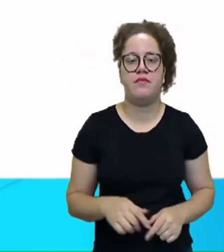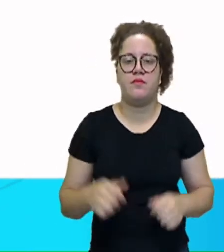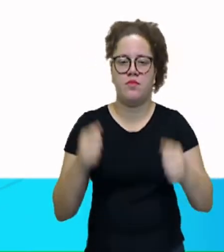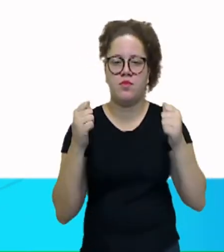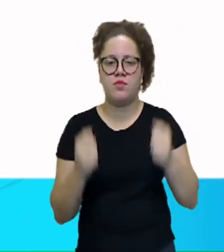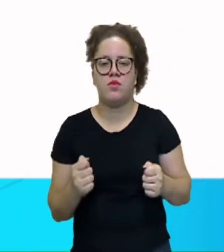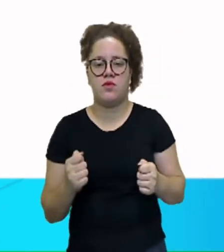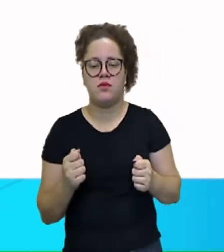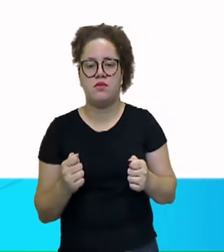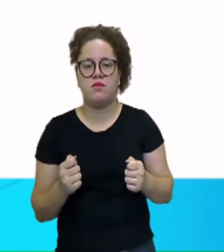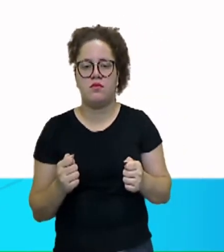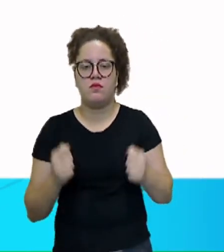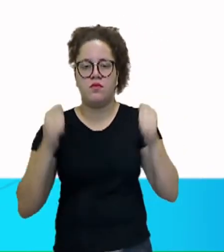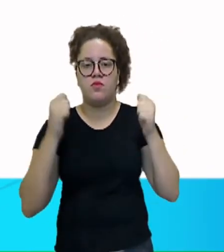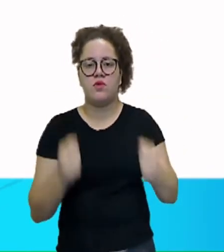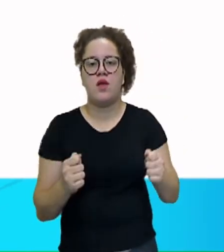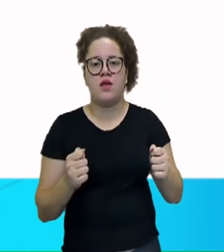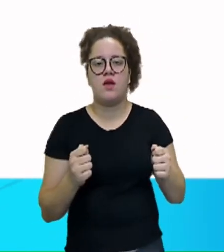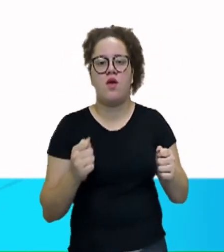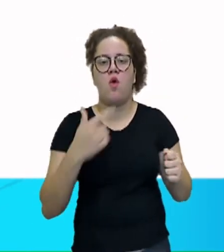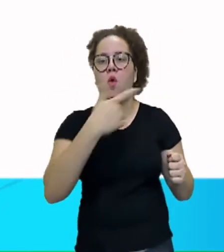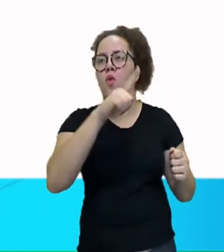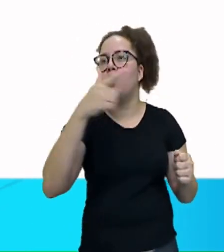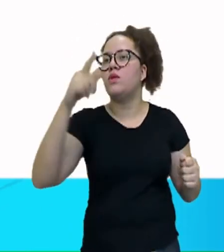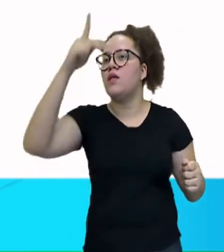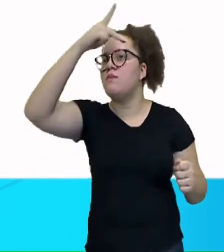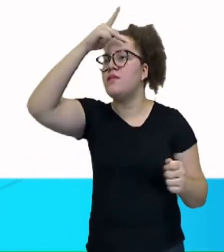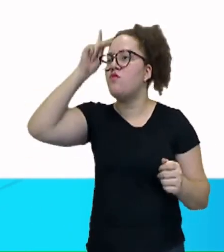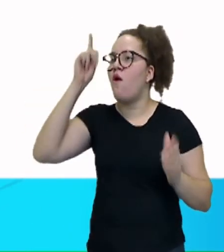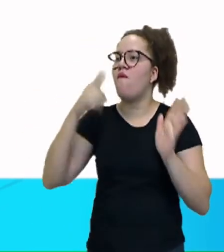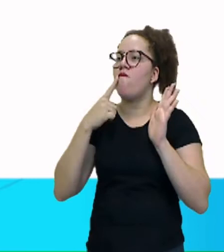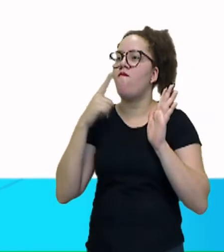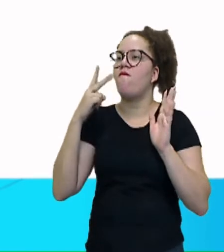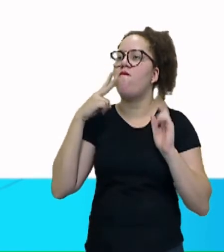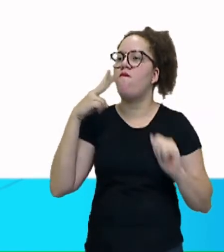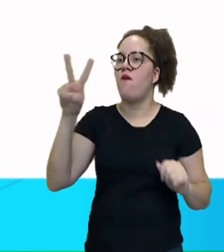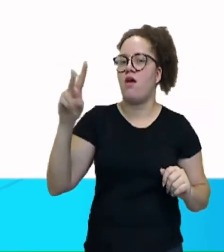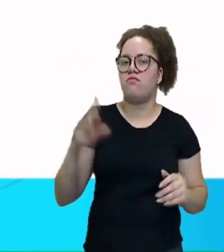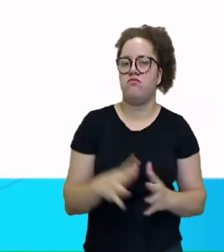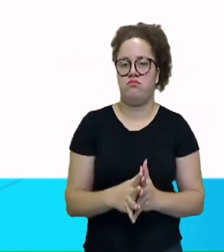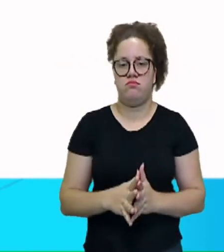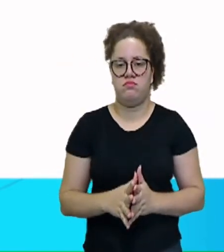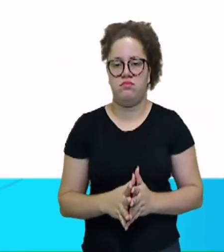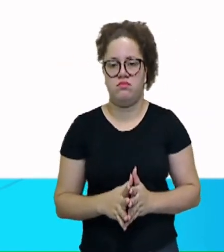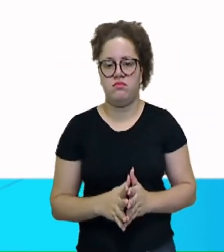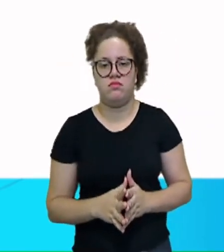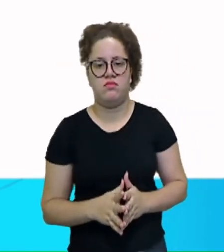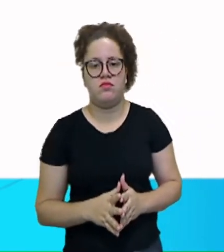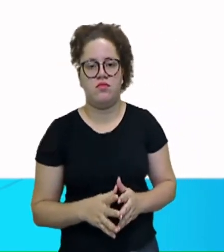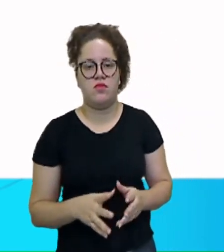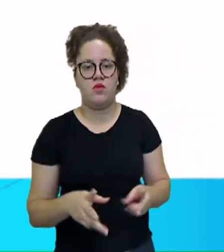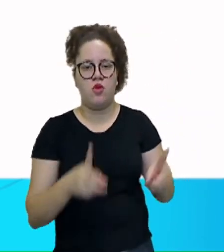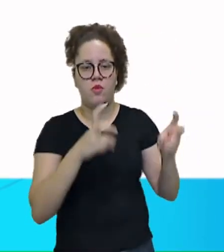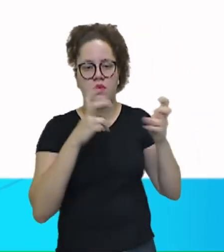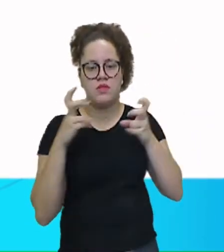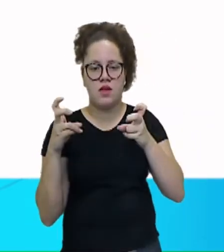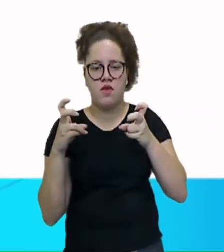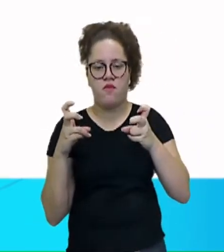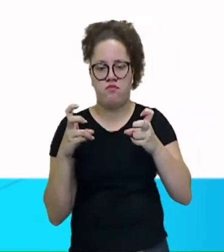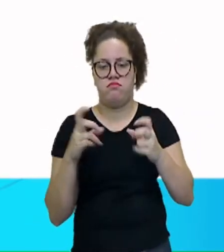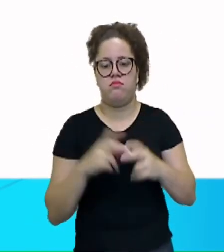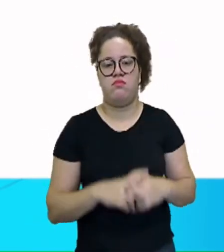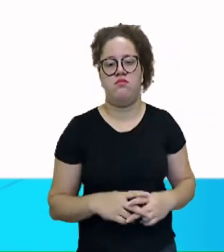produto pudesse ser apreciado por mais pessoas. E essa medusa no prato de